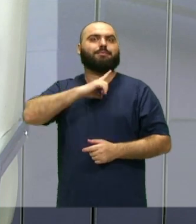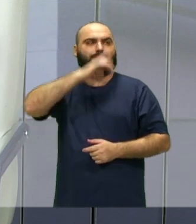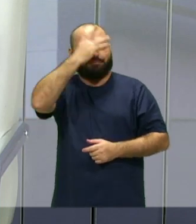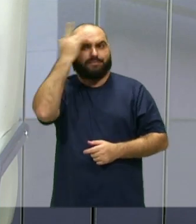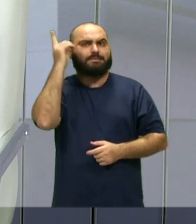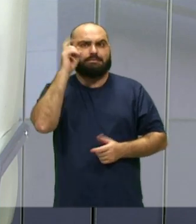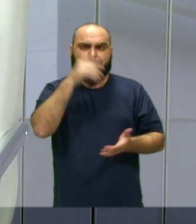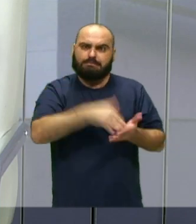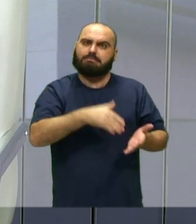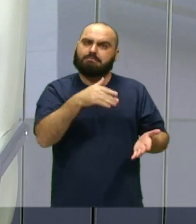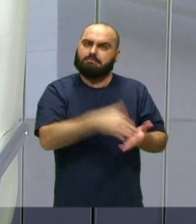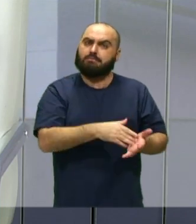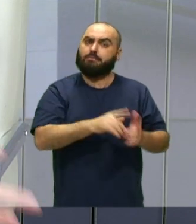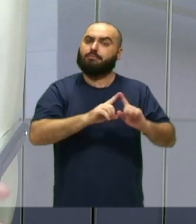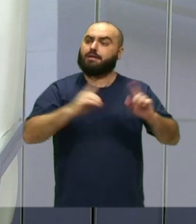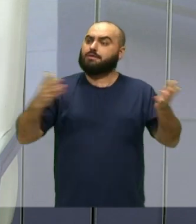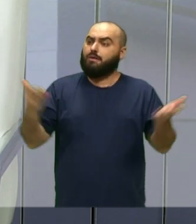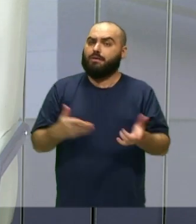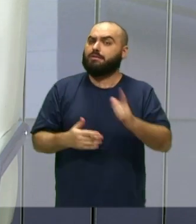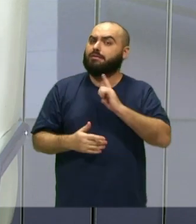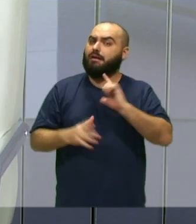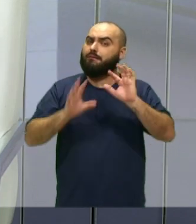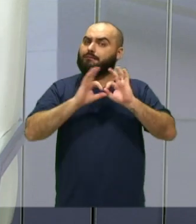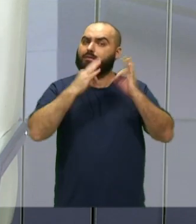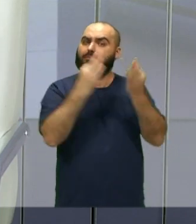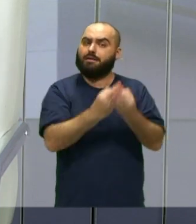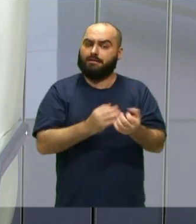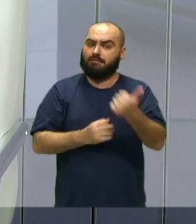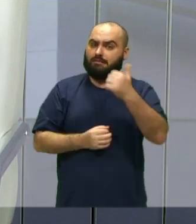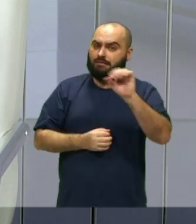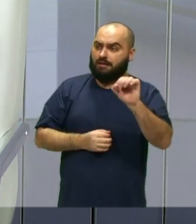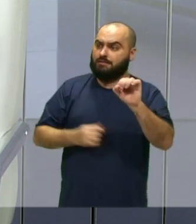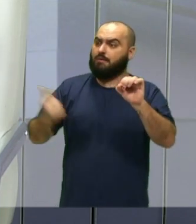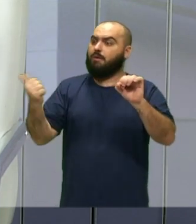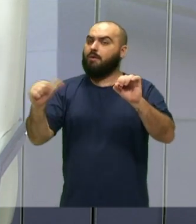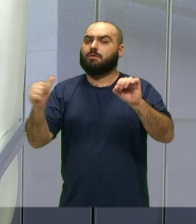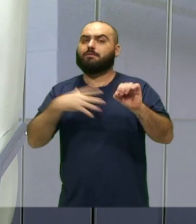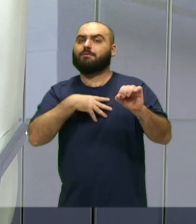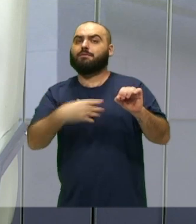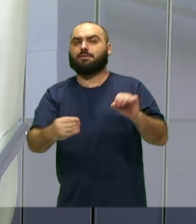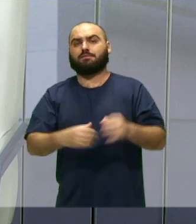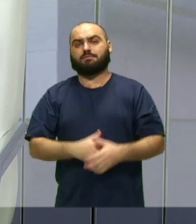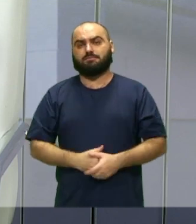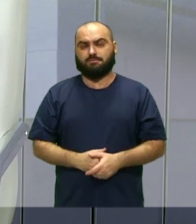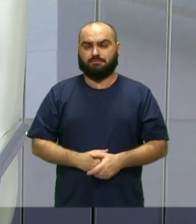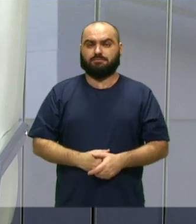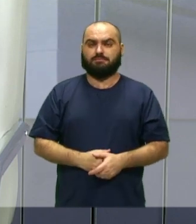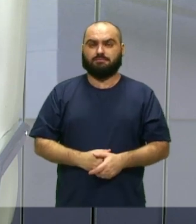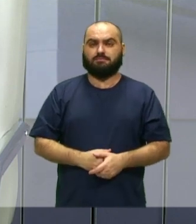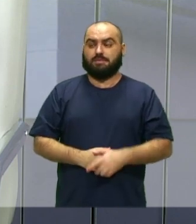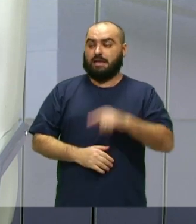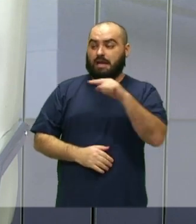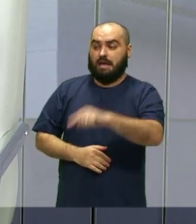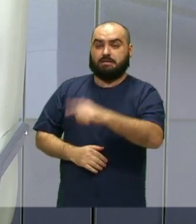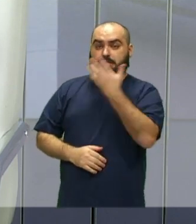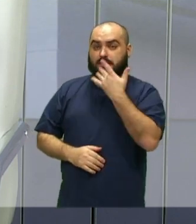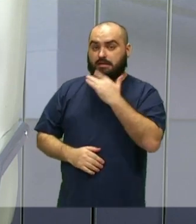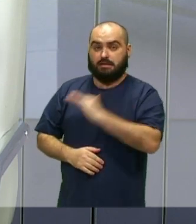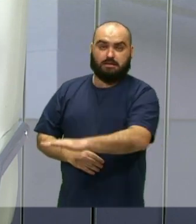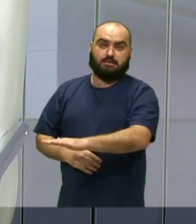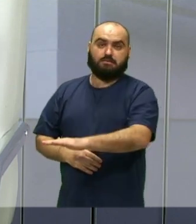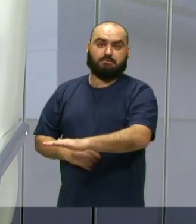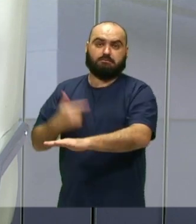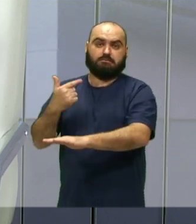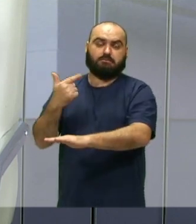são famílias com 10, 11 filhos. A realidade, infelizmente, chega assim, essas crianças não